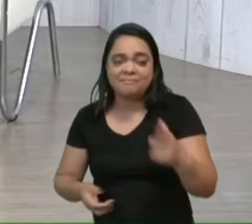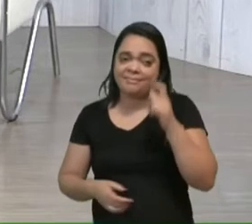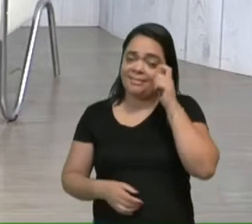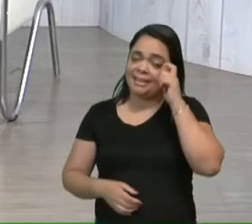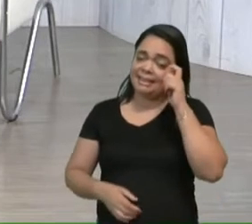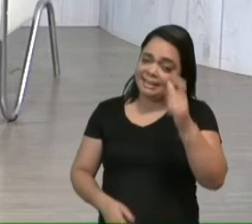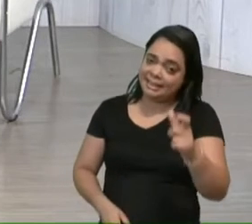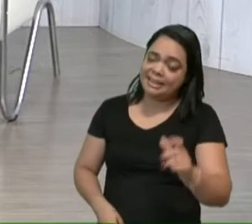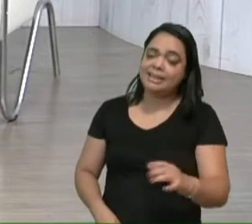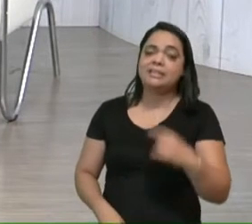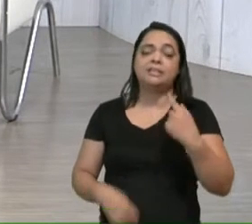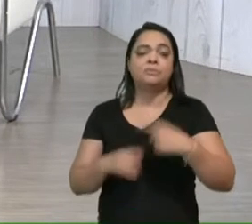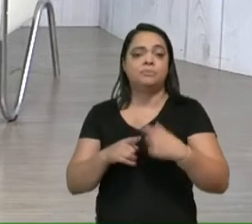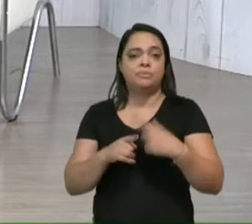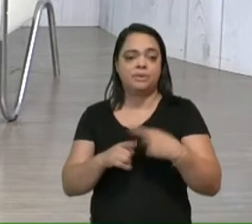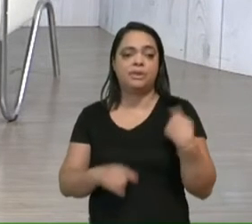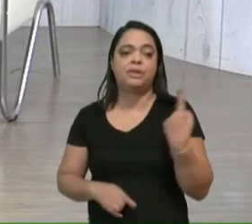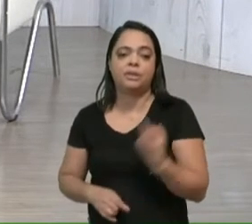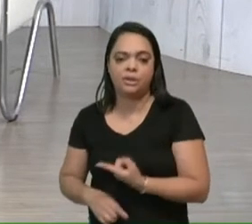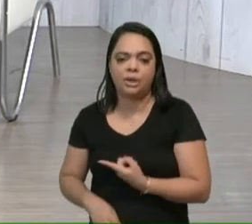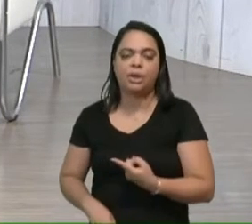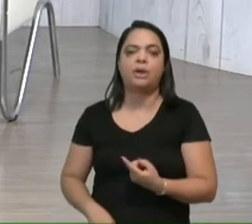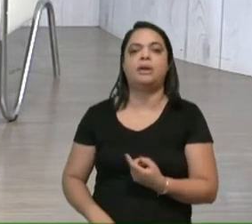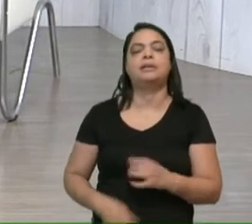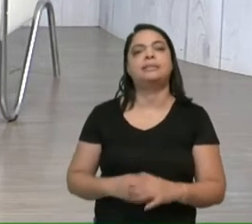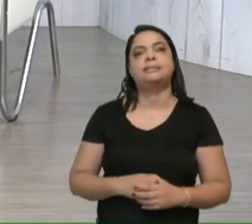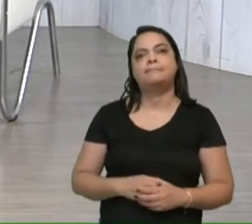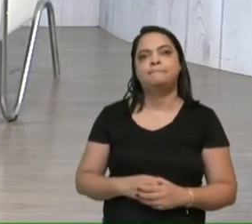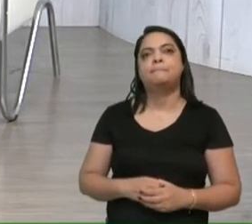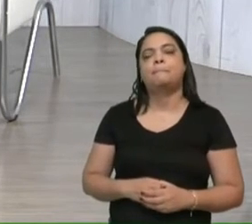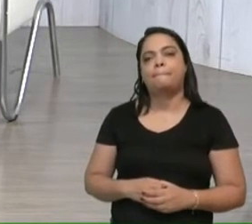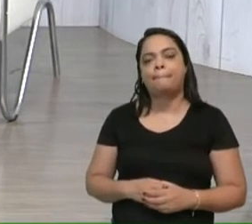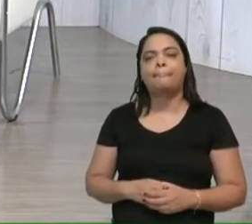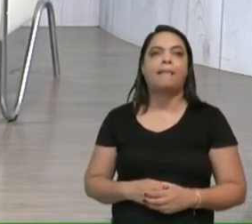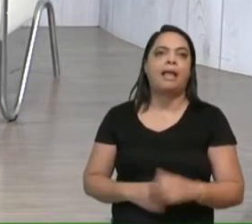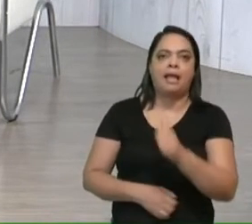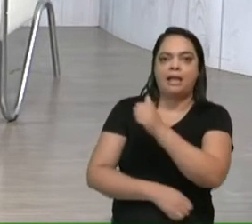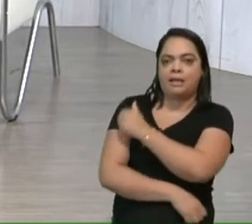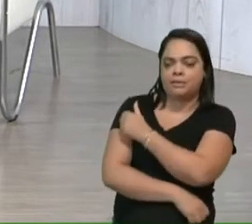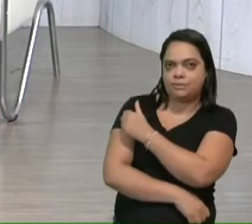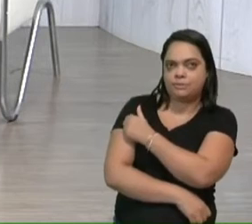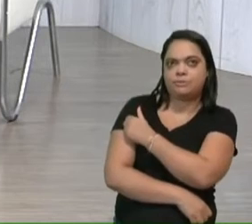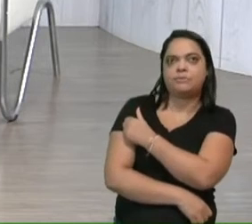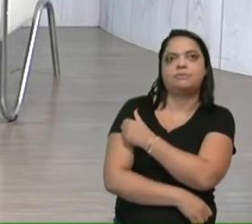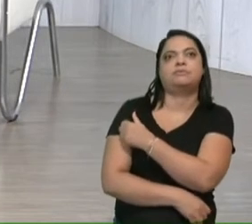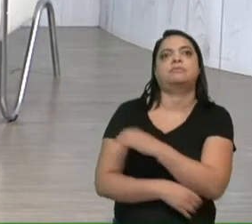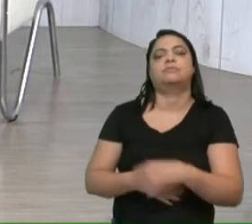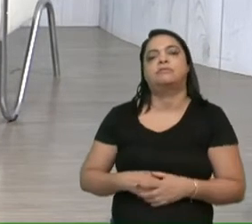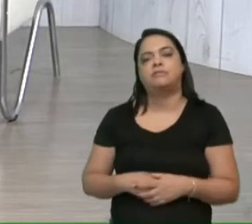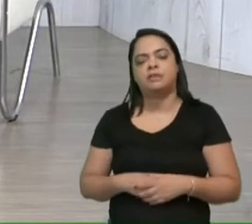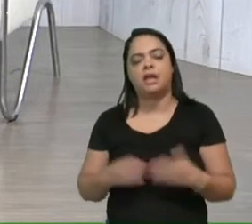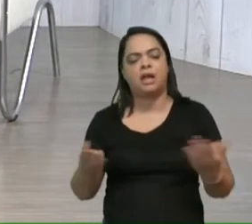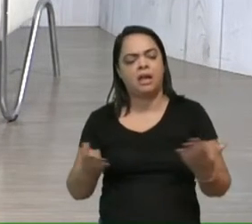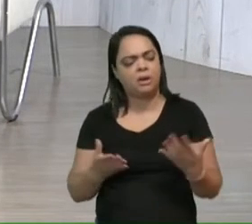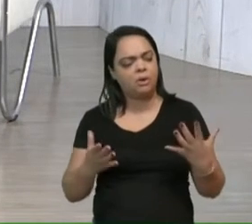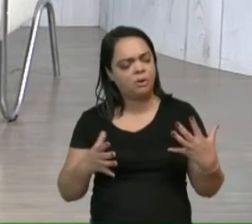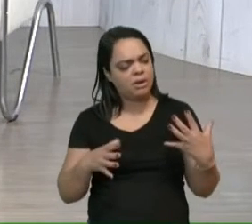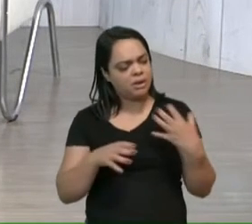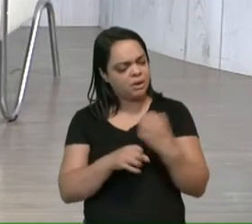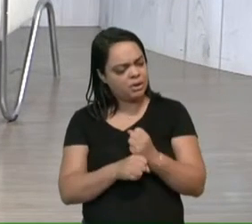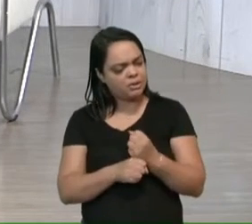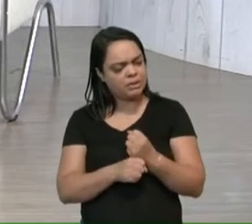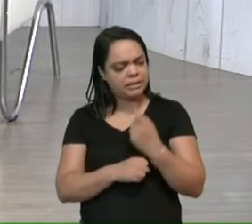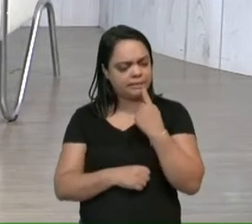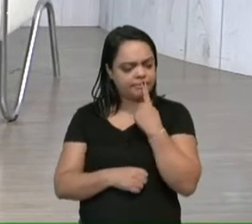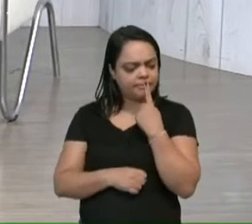interessante por quê Porque nós recebemos Júnior e estudantes de nós fizemos a conta agora né Eh